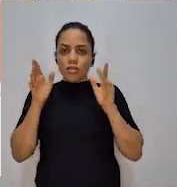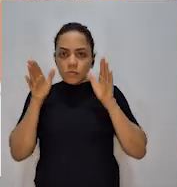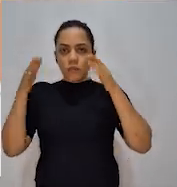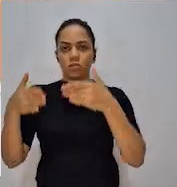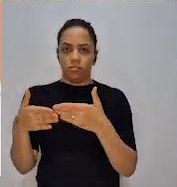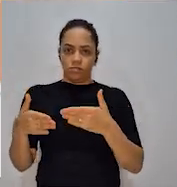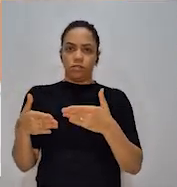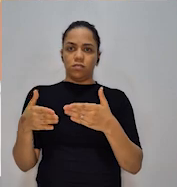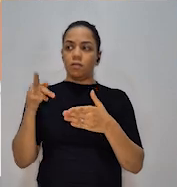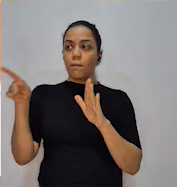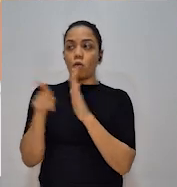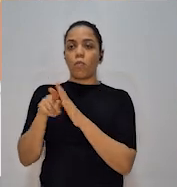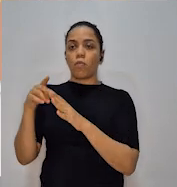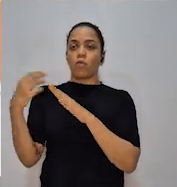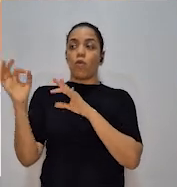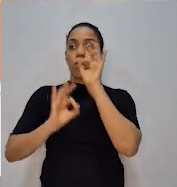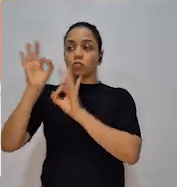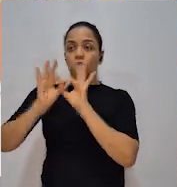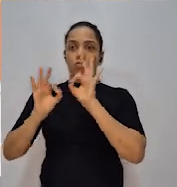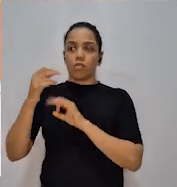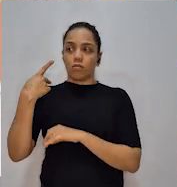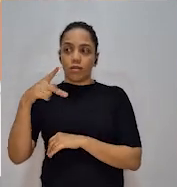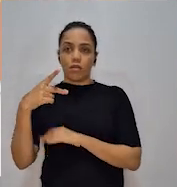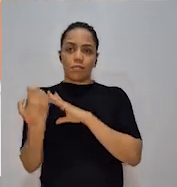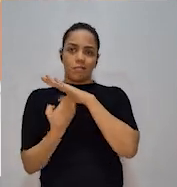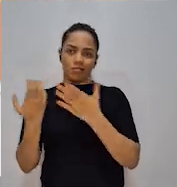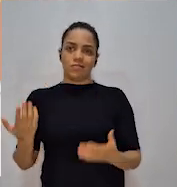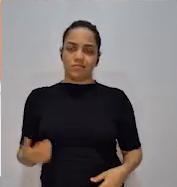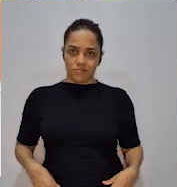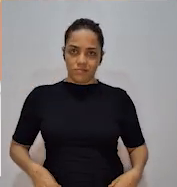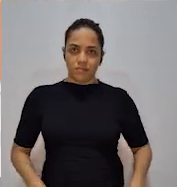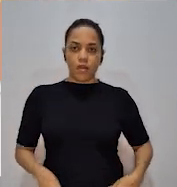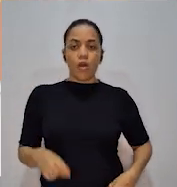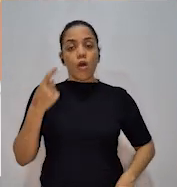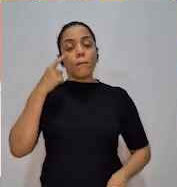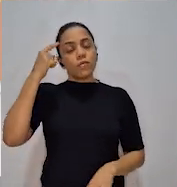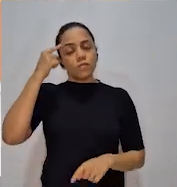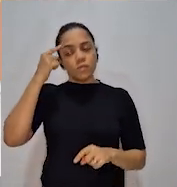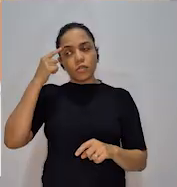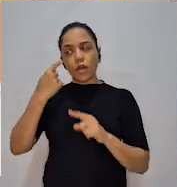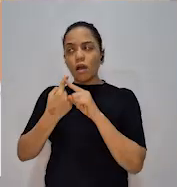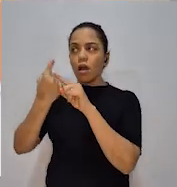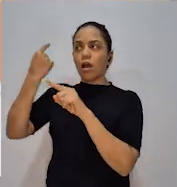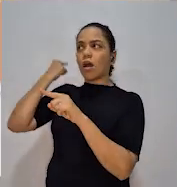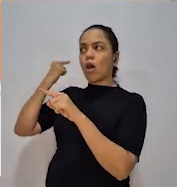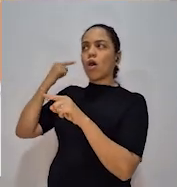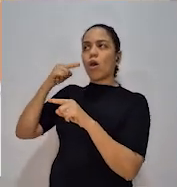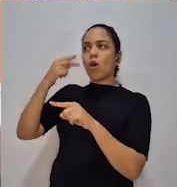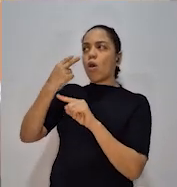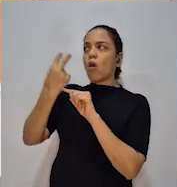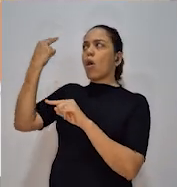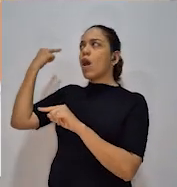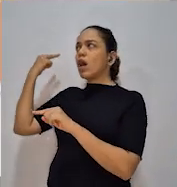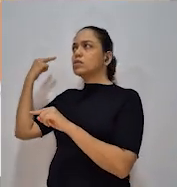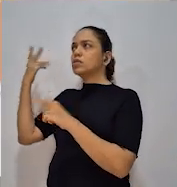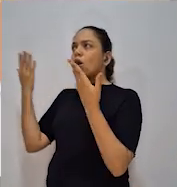para as necessidades da sua organização. Então, olhando para dentro, eu falei lá o caminho, né? Olha para o que você já fez, olha para a fotografia